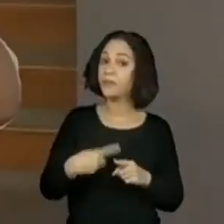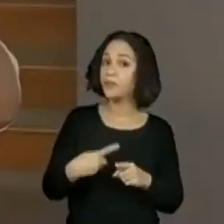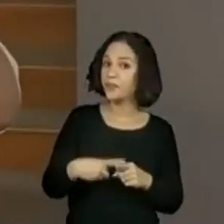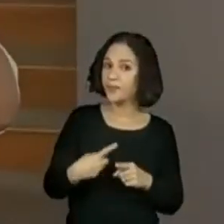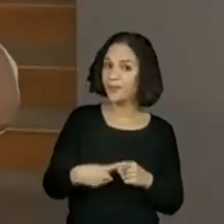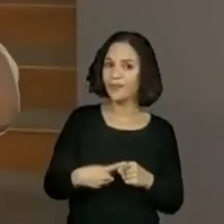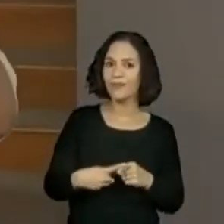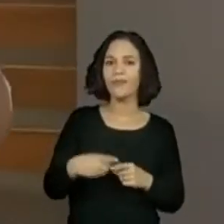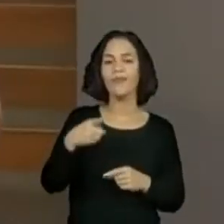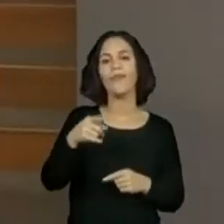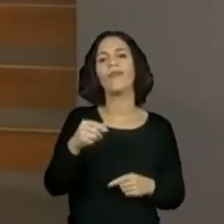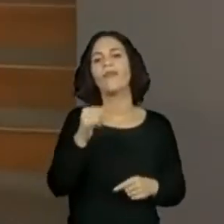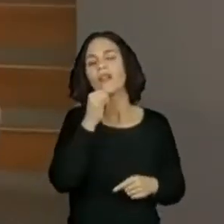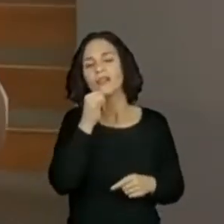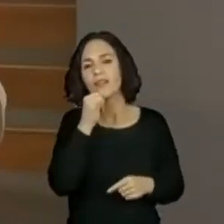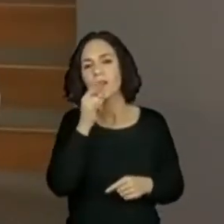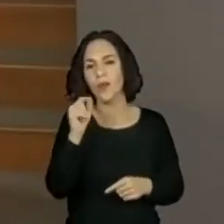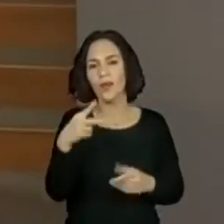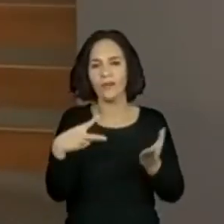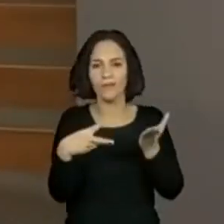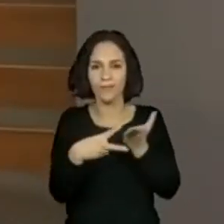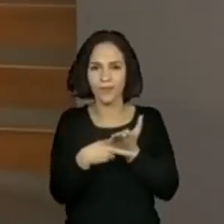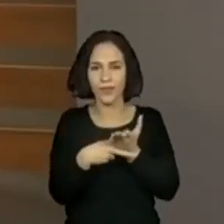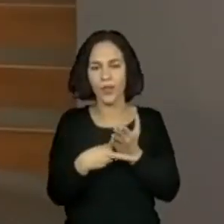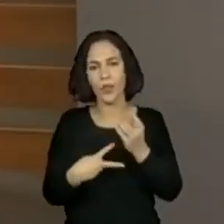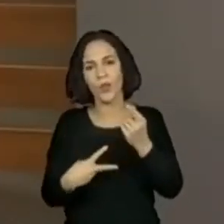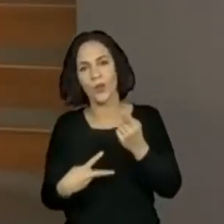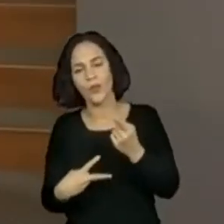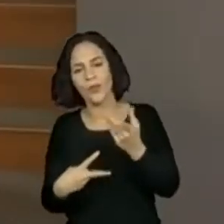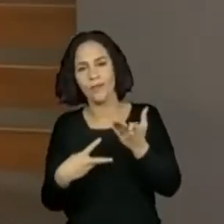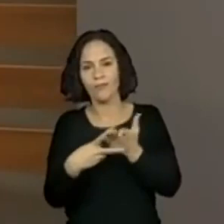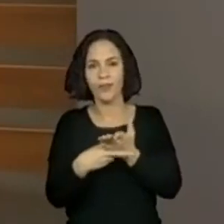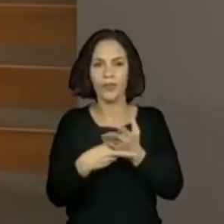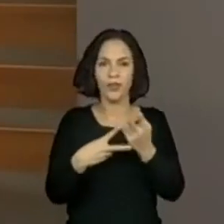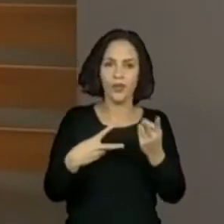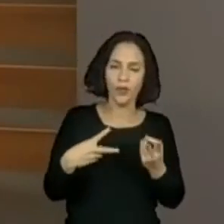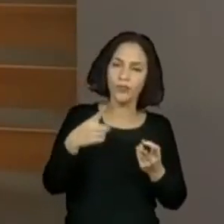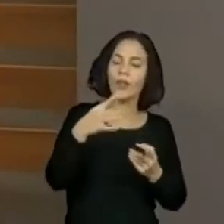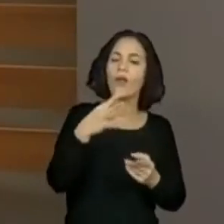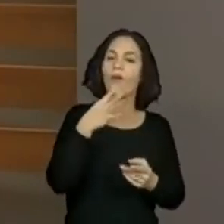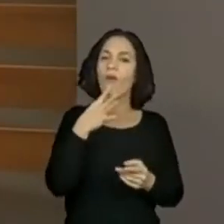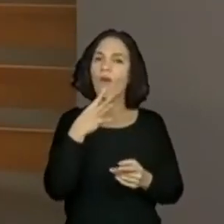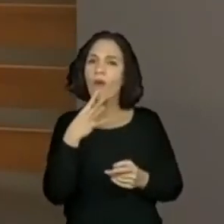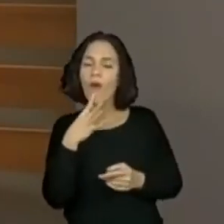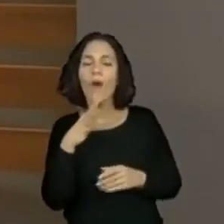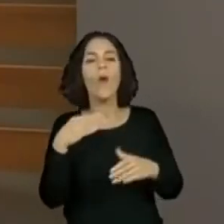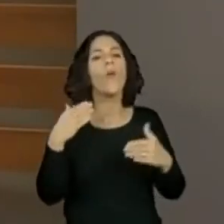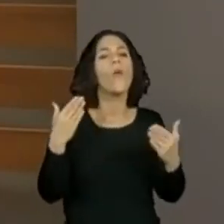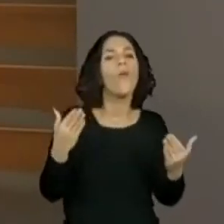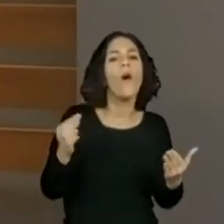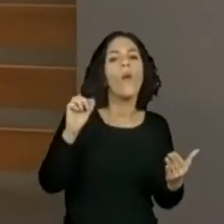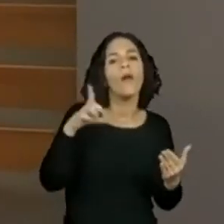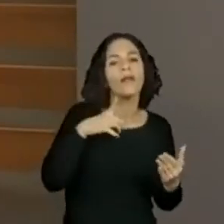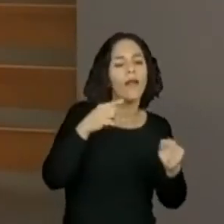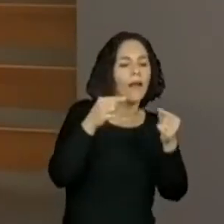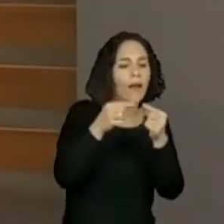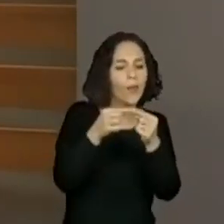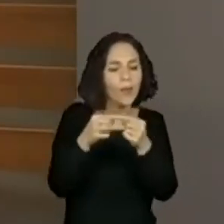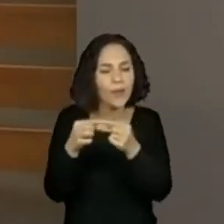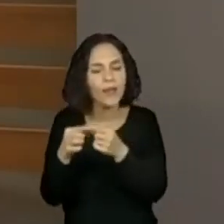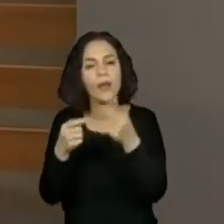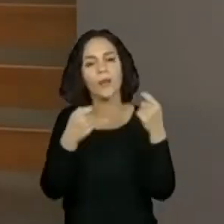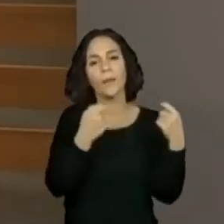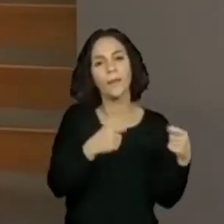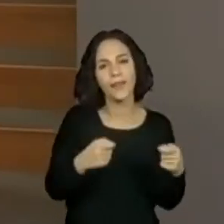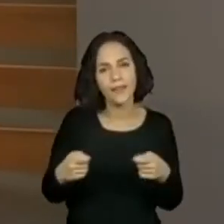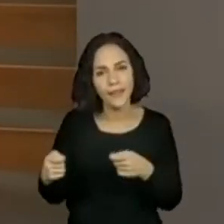dá essa questão da parte 1 e parte 2, a gente sempre dá uma entrada no assunto, vocês conhecerem, olha, quais são as referências, o que, que precisa. Depois